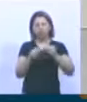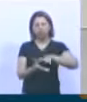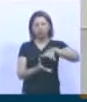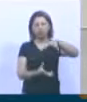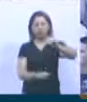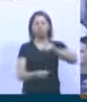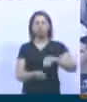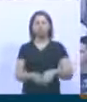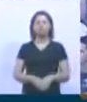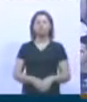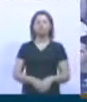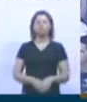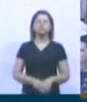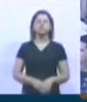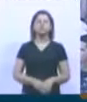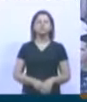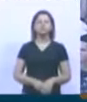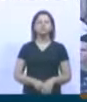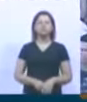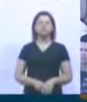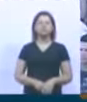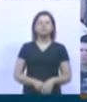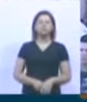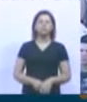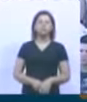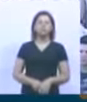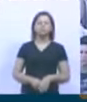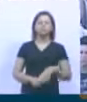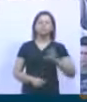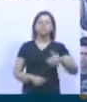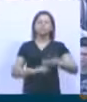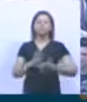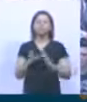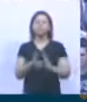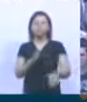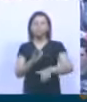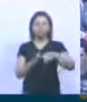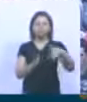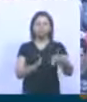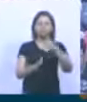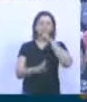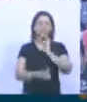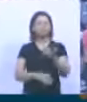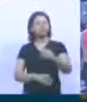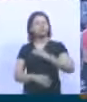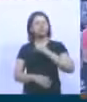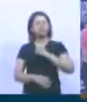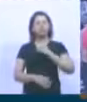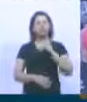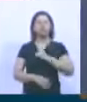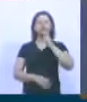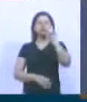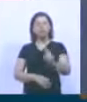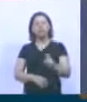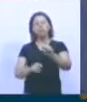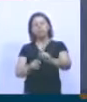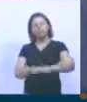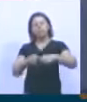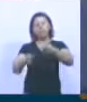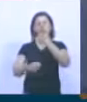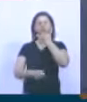And therefore Jesus said first, your sins are forgiven. Então Jesus em primeiro lugar disse, seus pecados estão perdoados. But Jesus